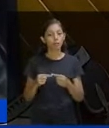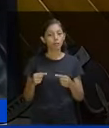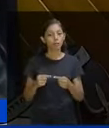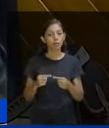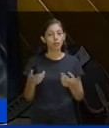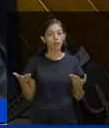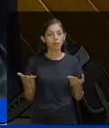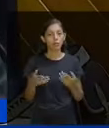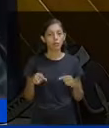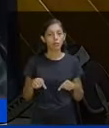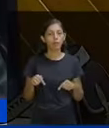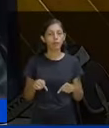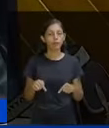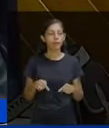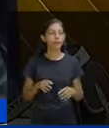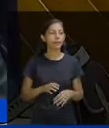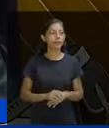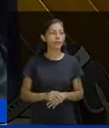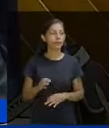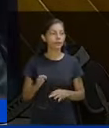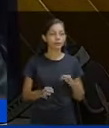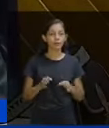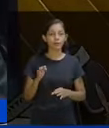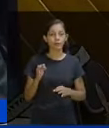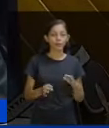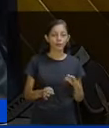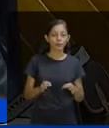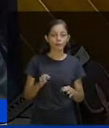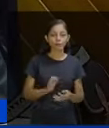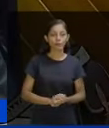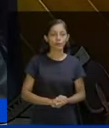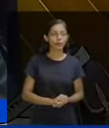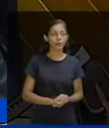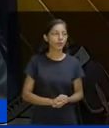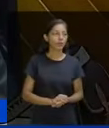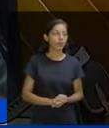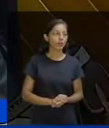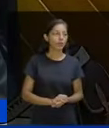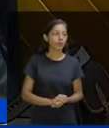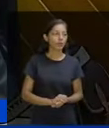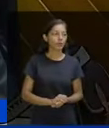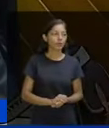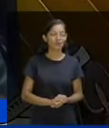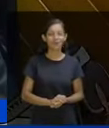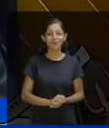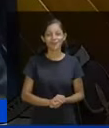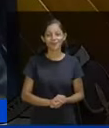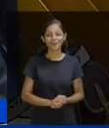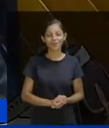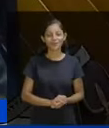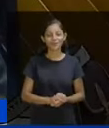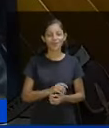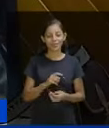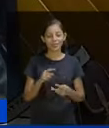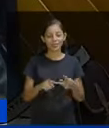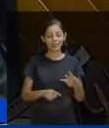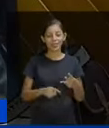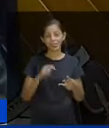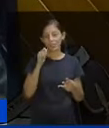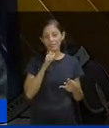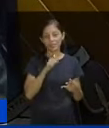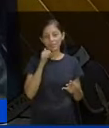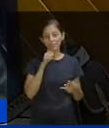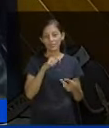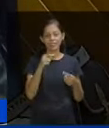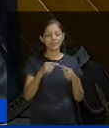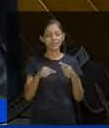se julga. Falo isso porque estou convencida de que estas mulheres não se submeteram a qualquer manobra